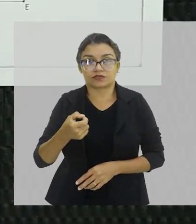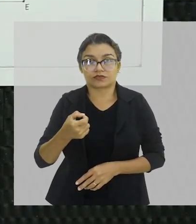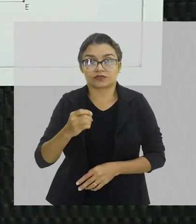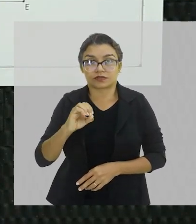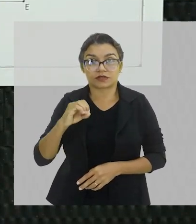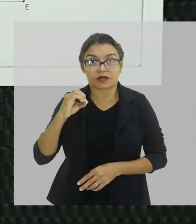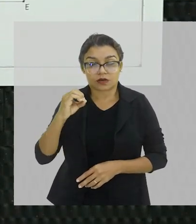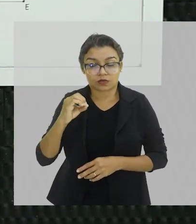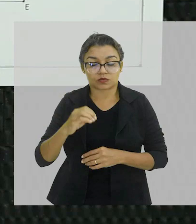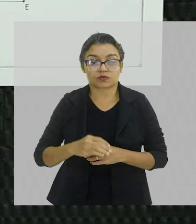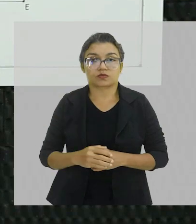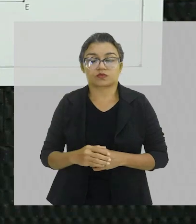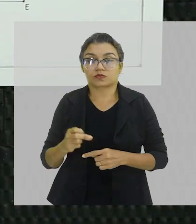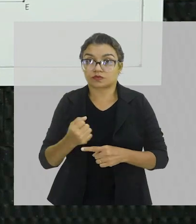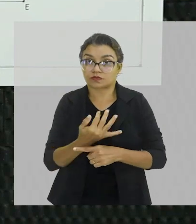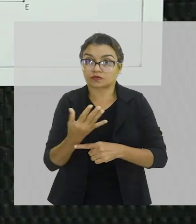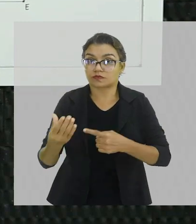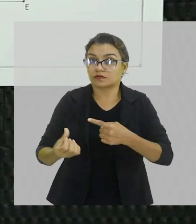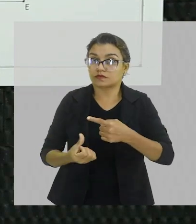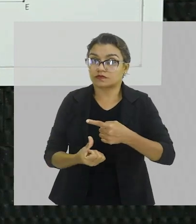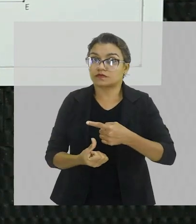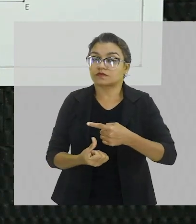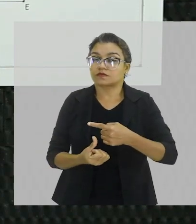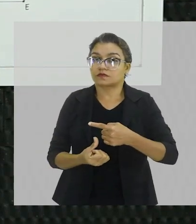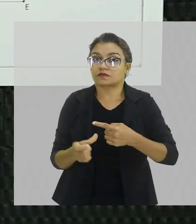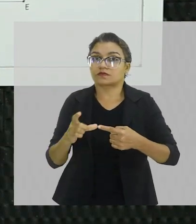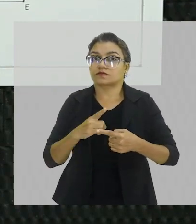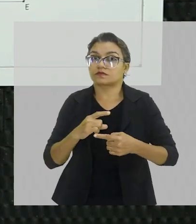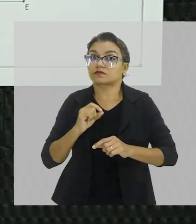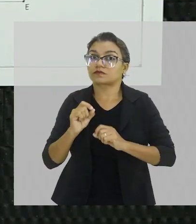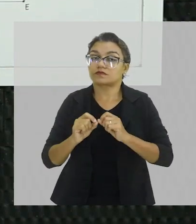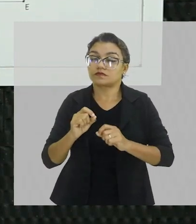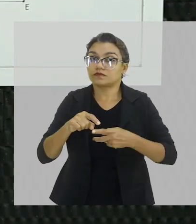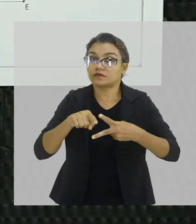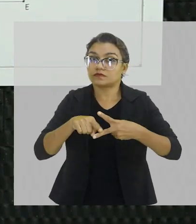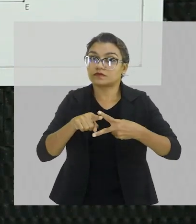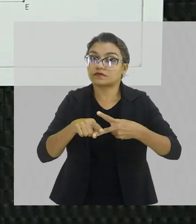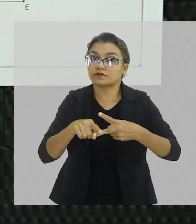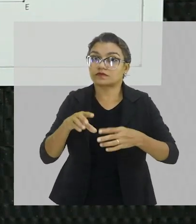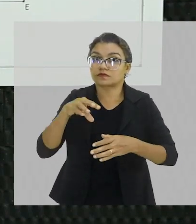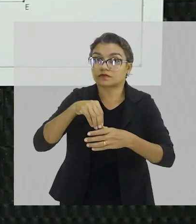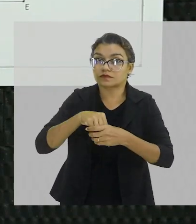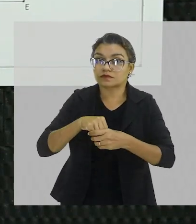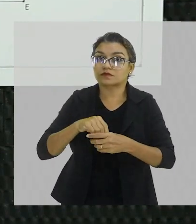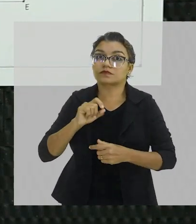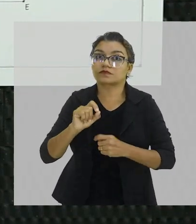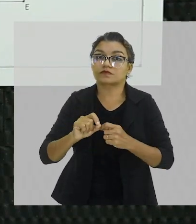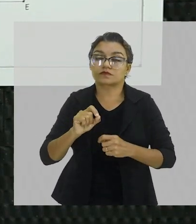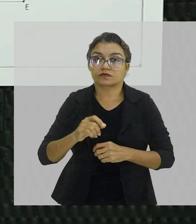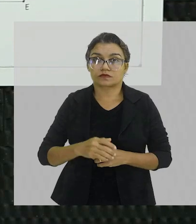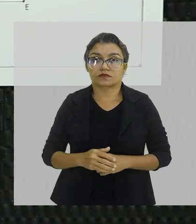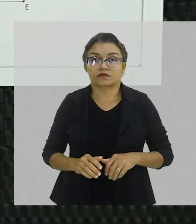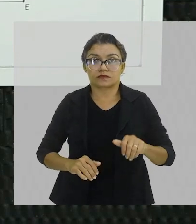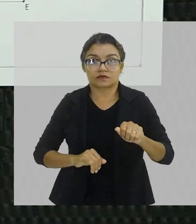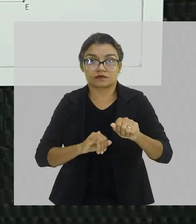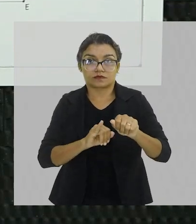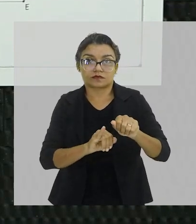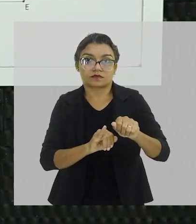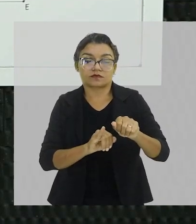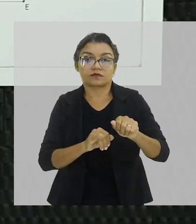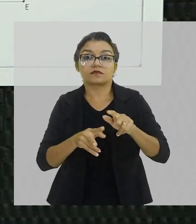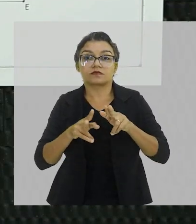graus. Dividido por 6, aí você vai ter que esse ângulo interno aqui vale 120 graus,